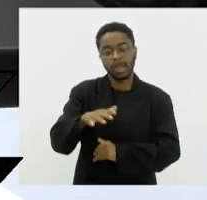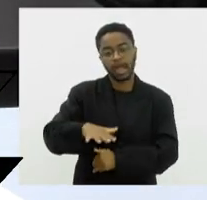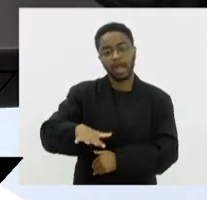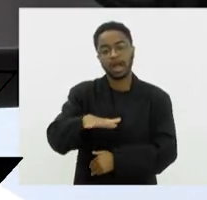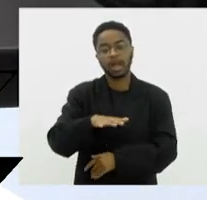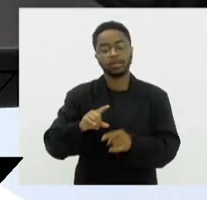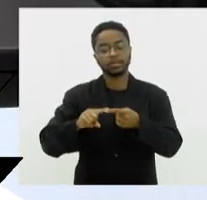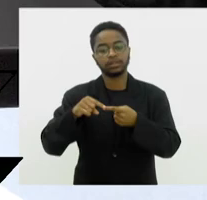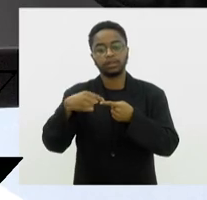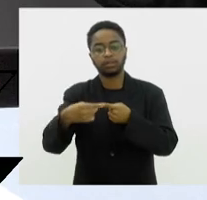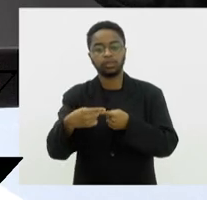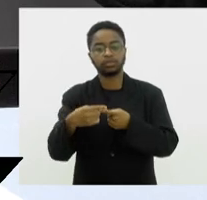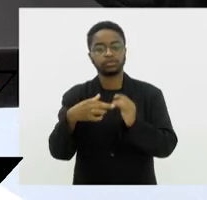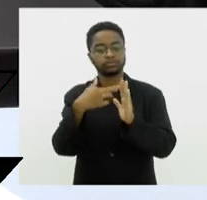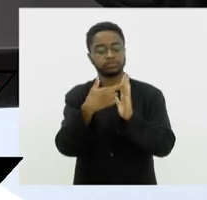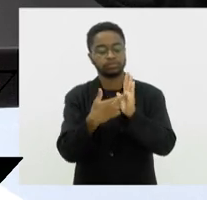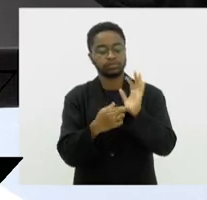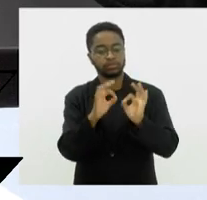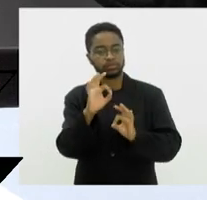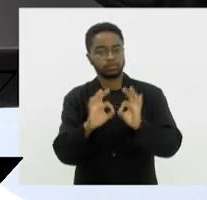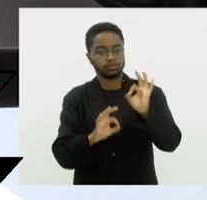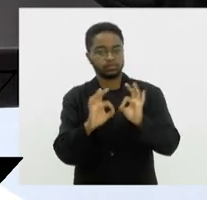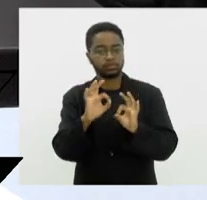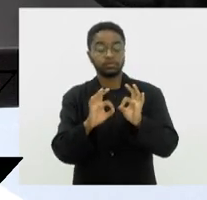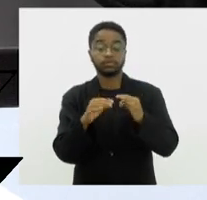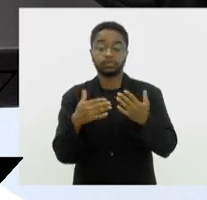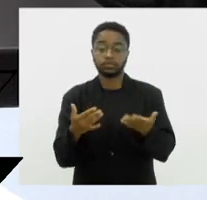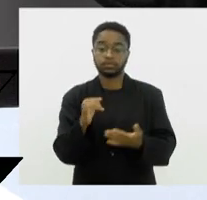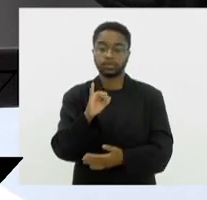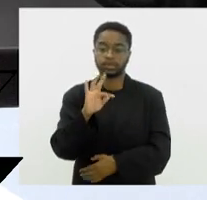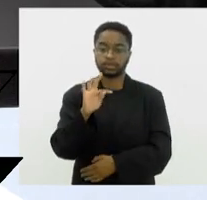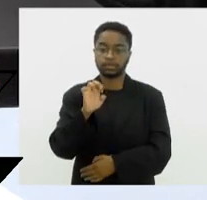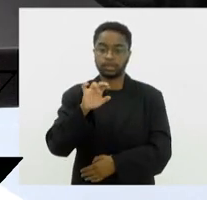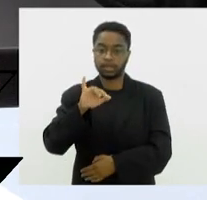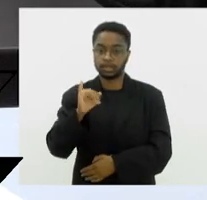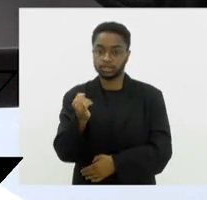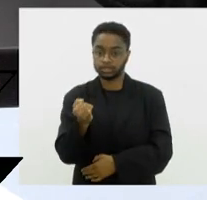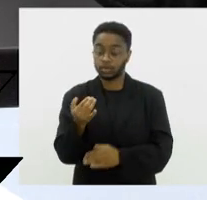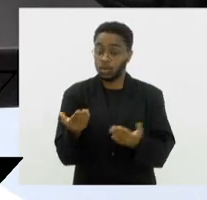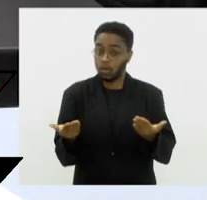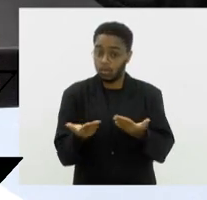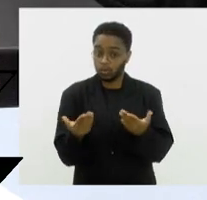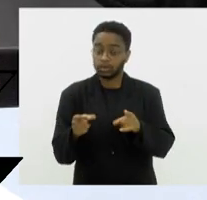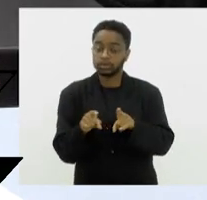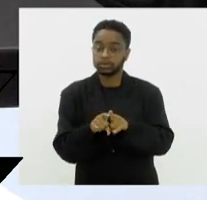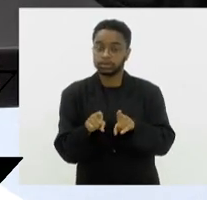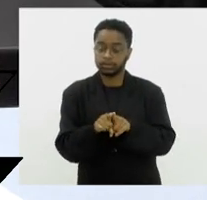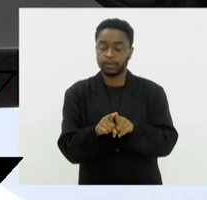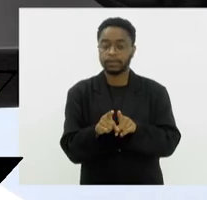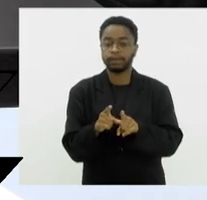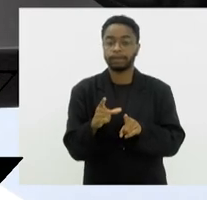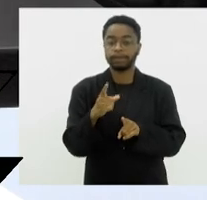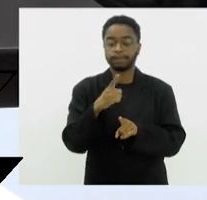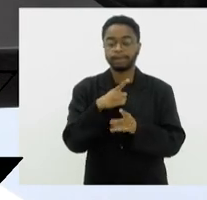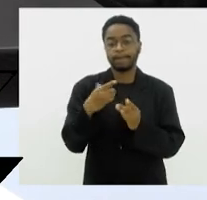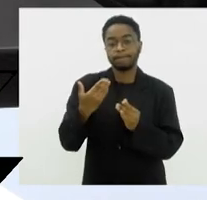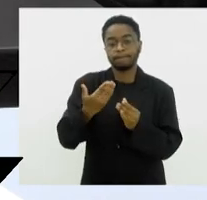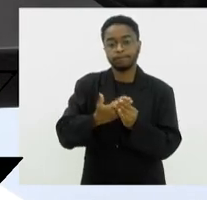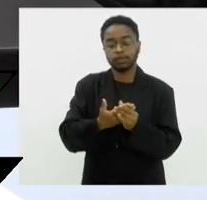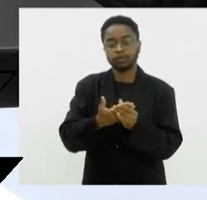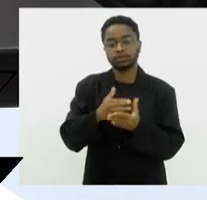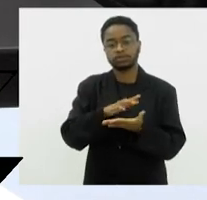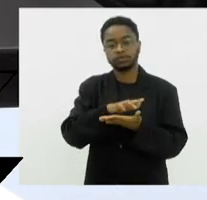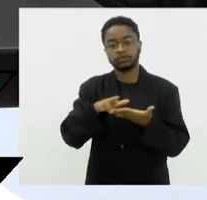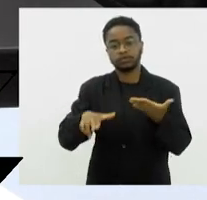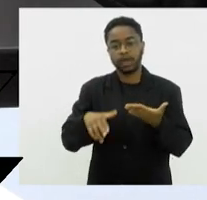regularização fundiária. Tanto que o ITERG ainda hoje possui processos